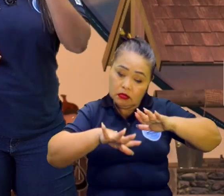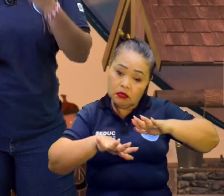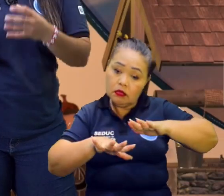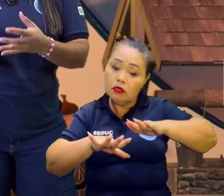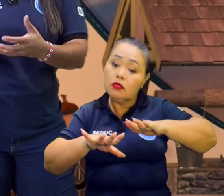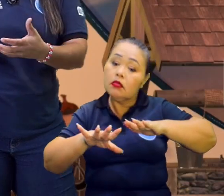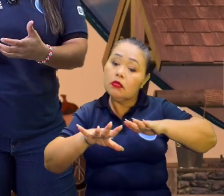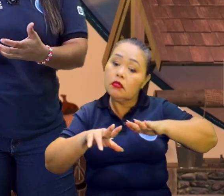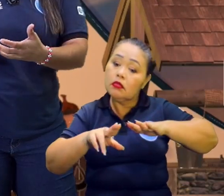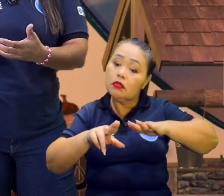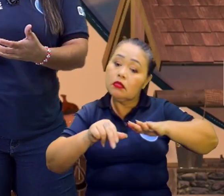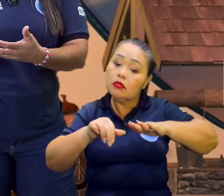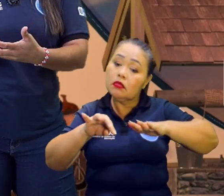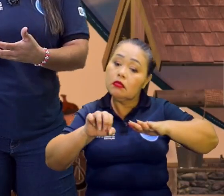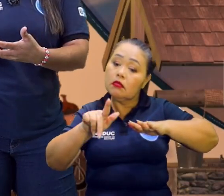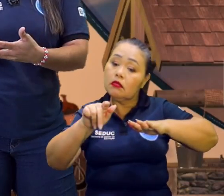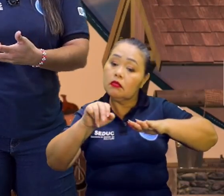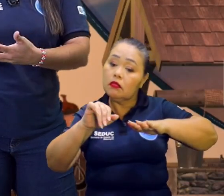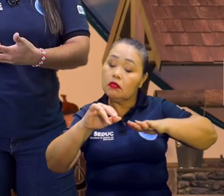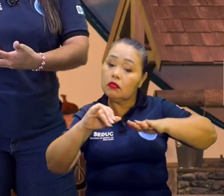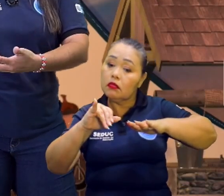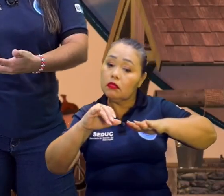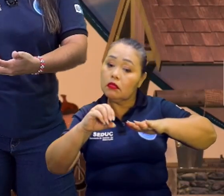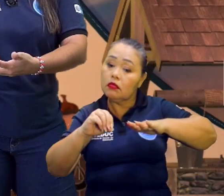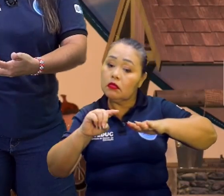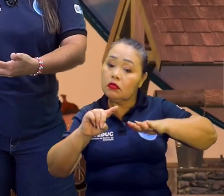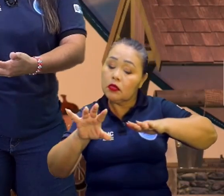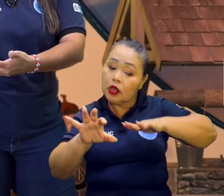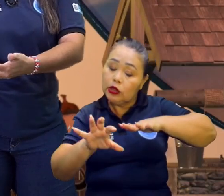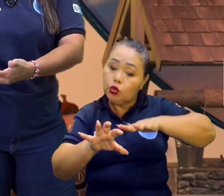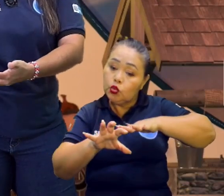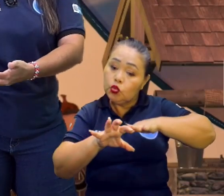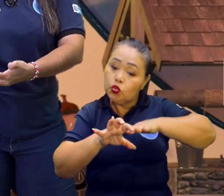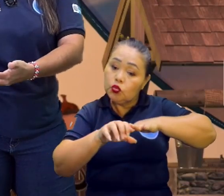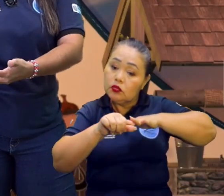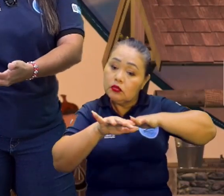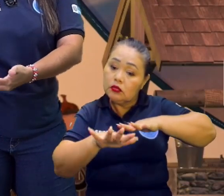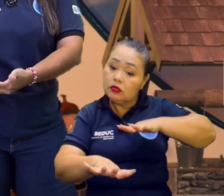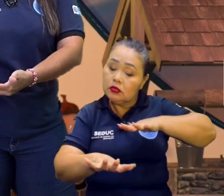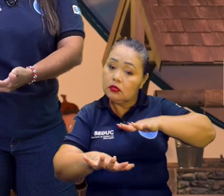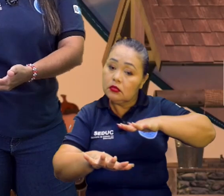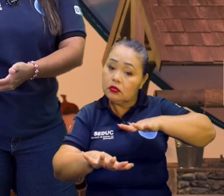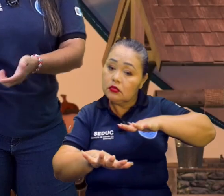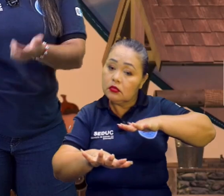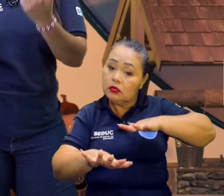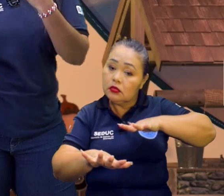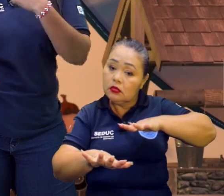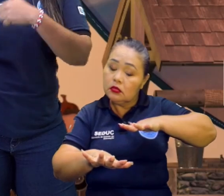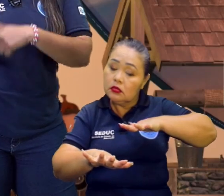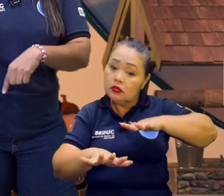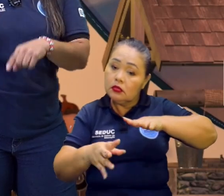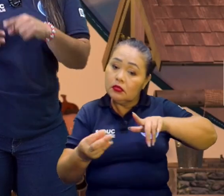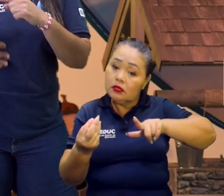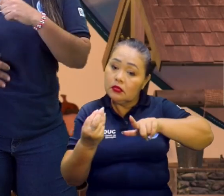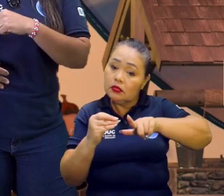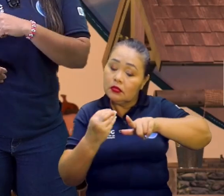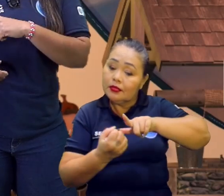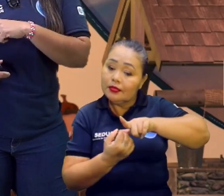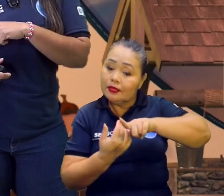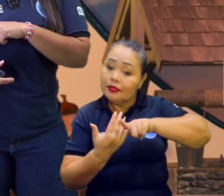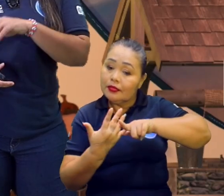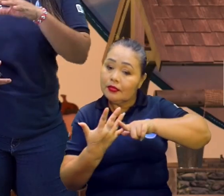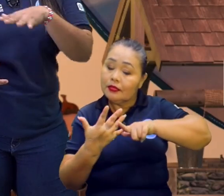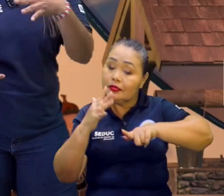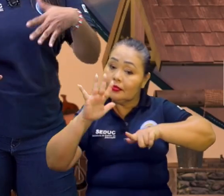né? E elas não só para a adubação, mas elas também, algumas espécies ali